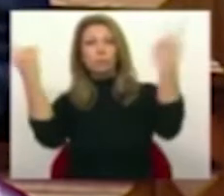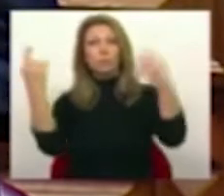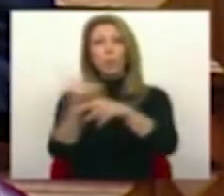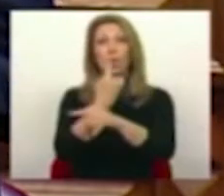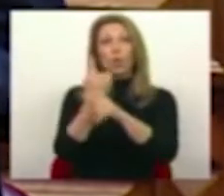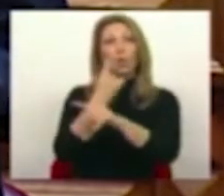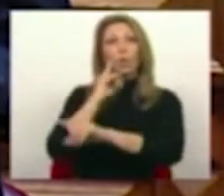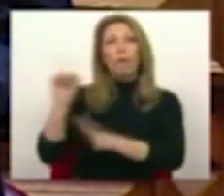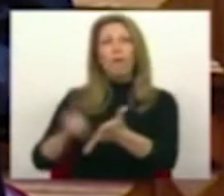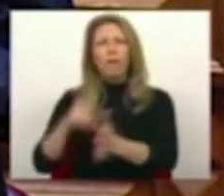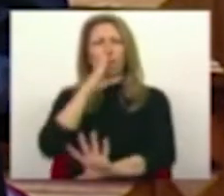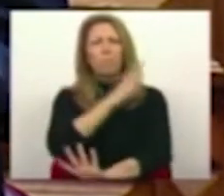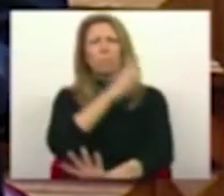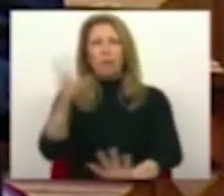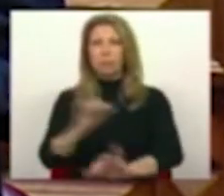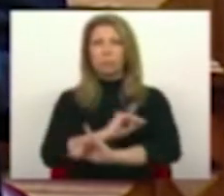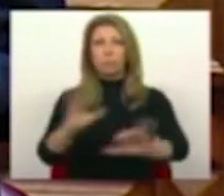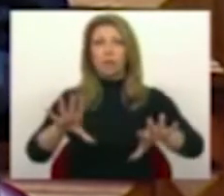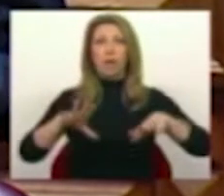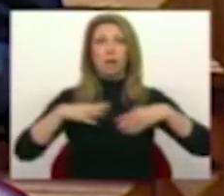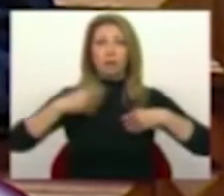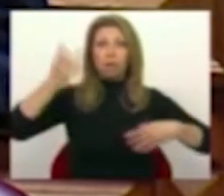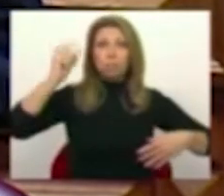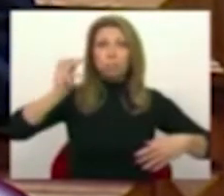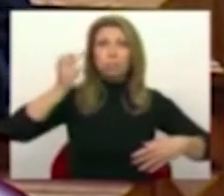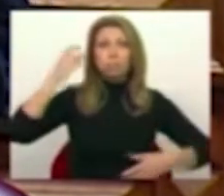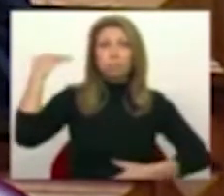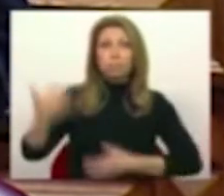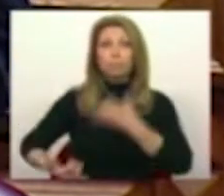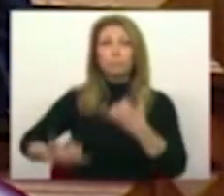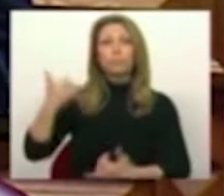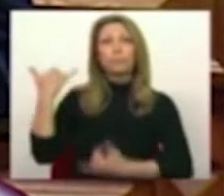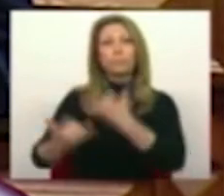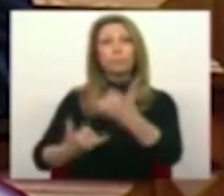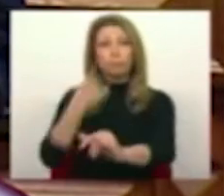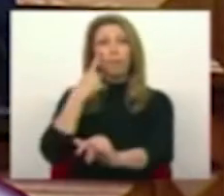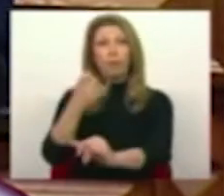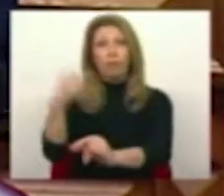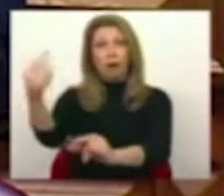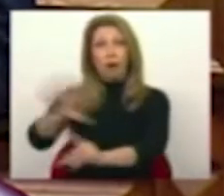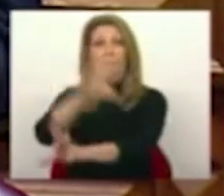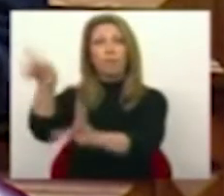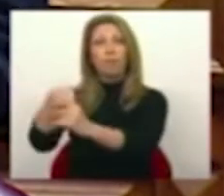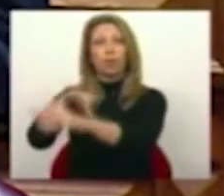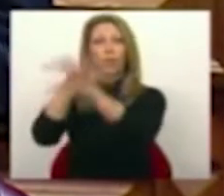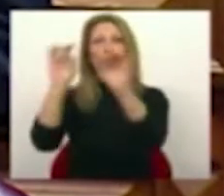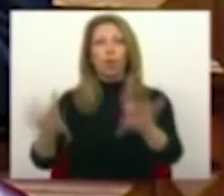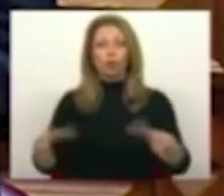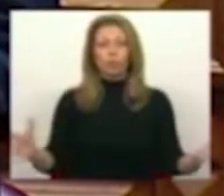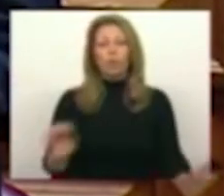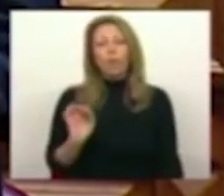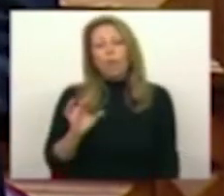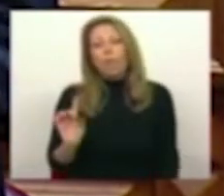e procedimentos inaceitáveis que ao longo de anos se registaram naquele hospital. Ou será que na decisão